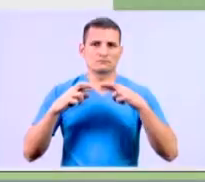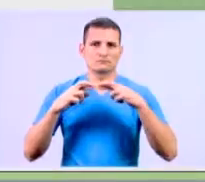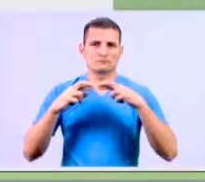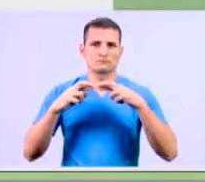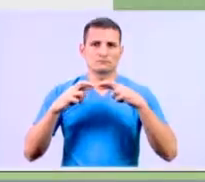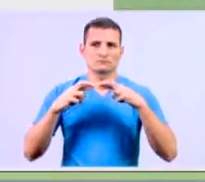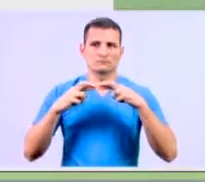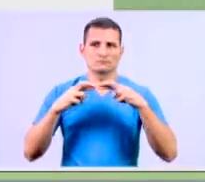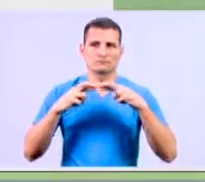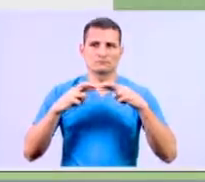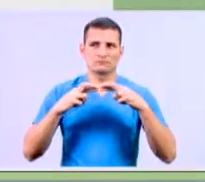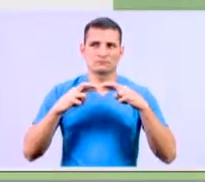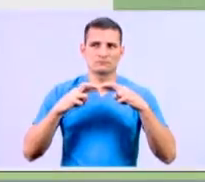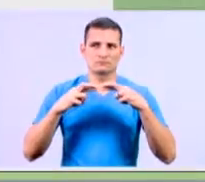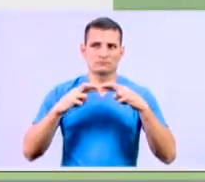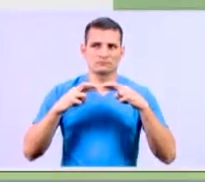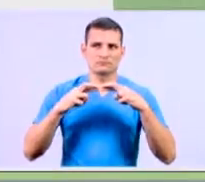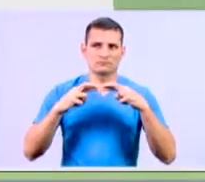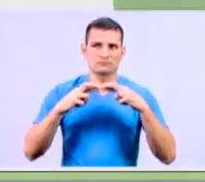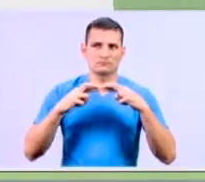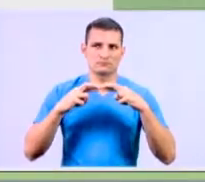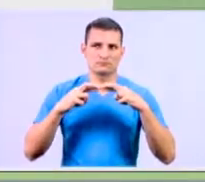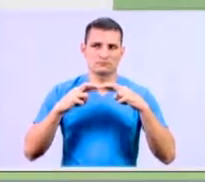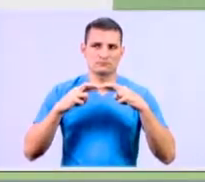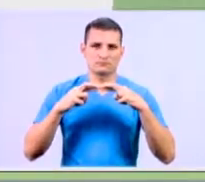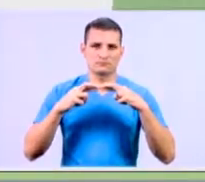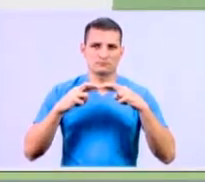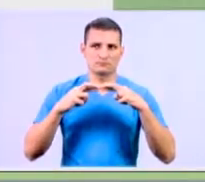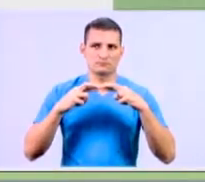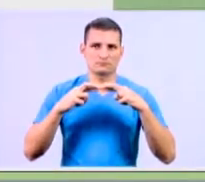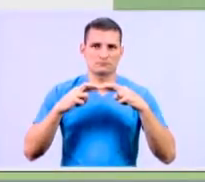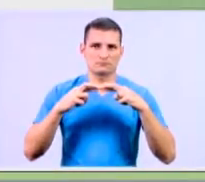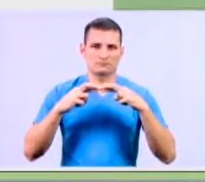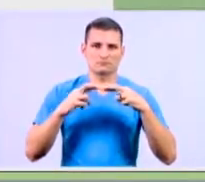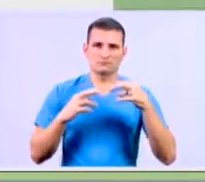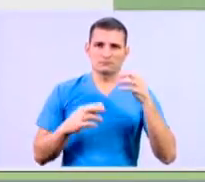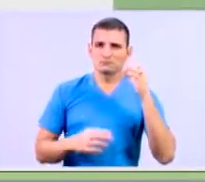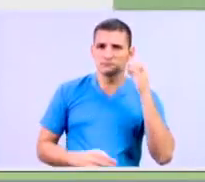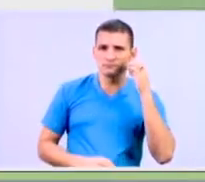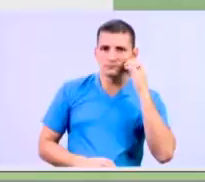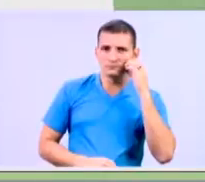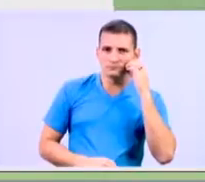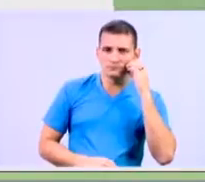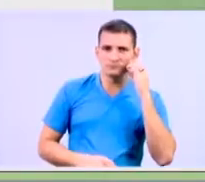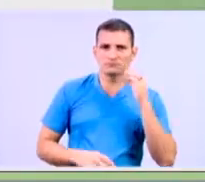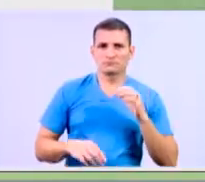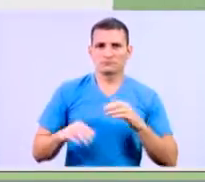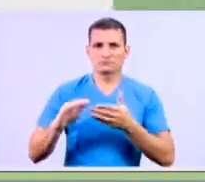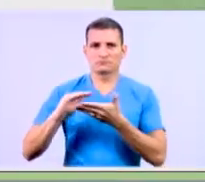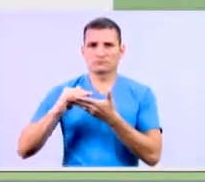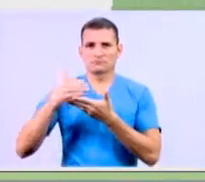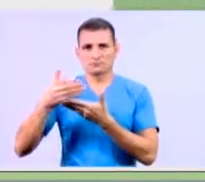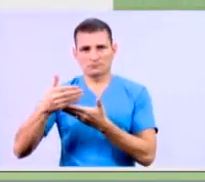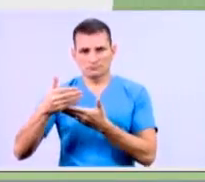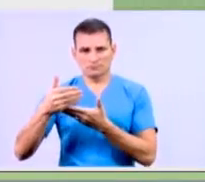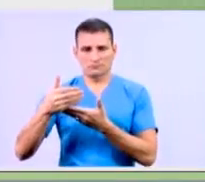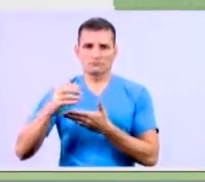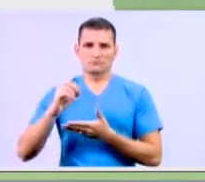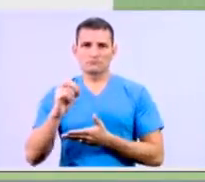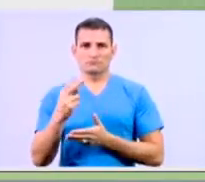Bluetooth aqui para indicar mais um padrão, né? Hoje é muito comum fazer via Wi-Fi